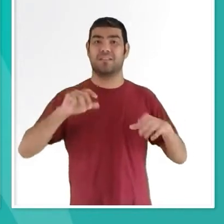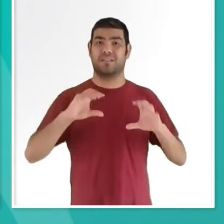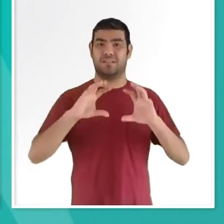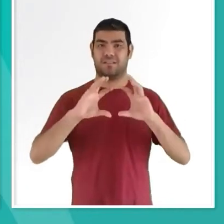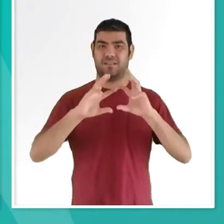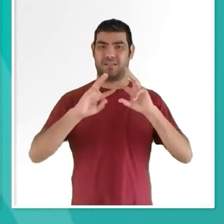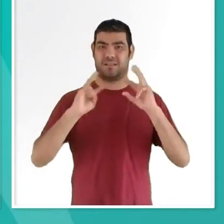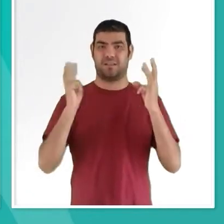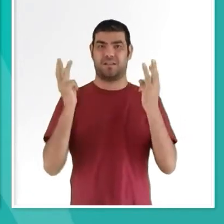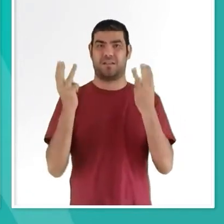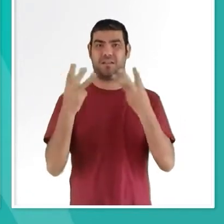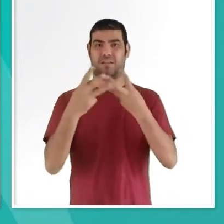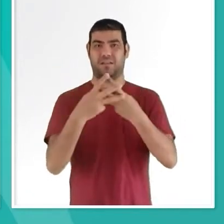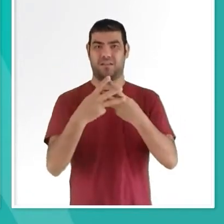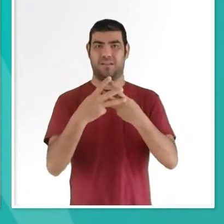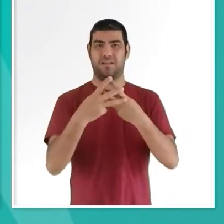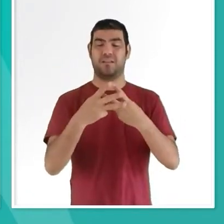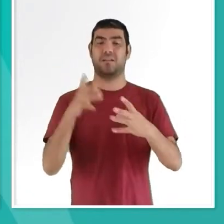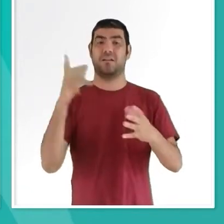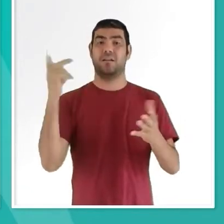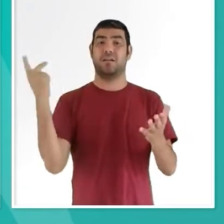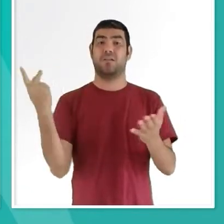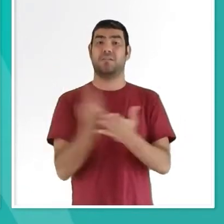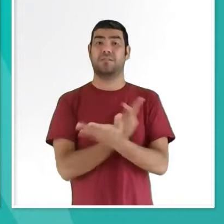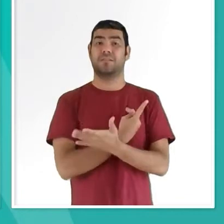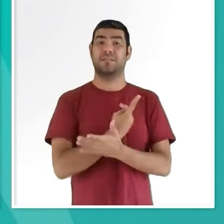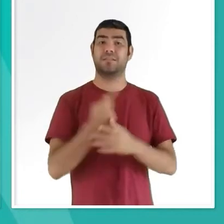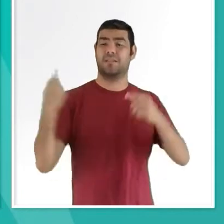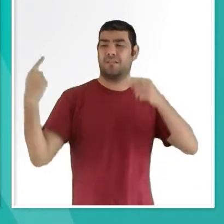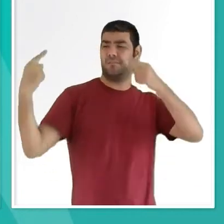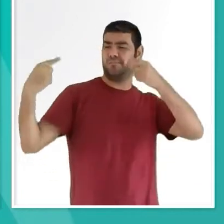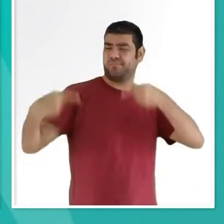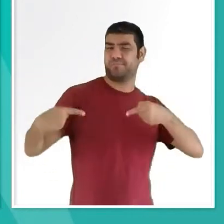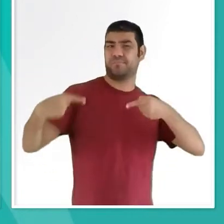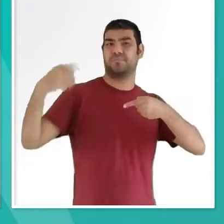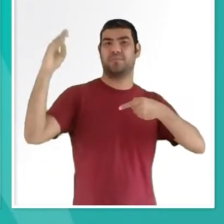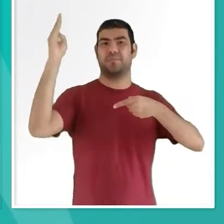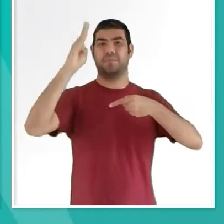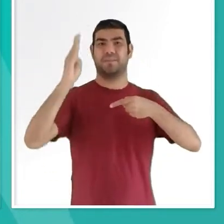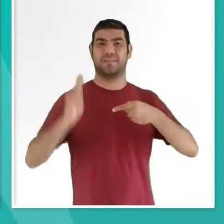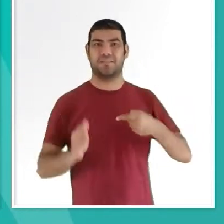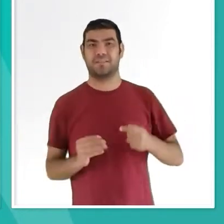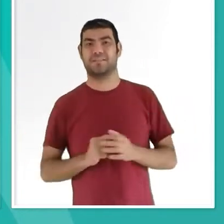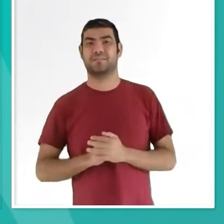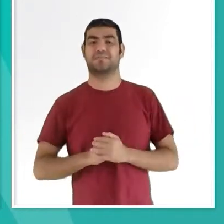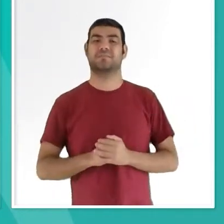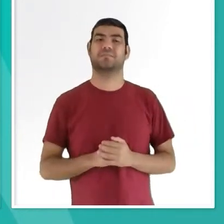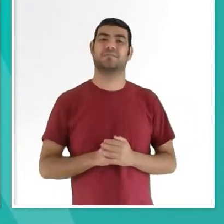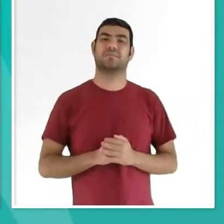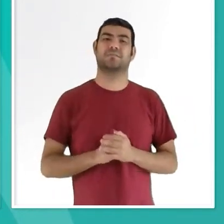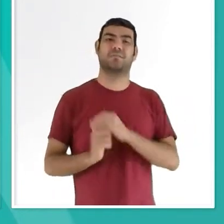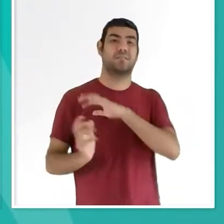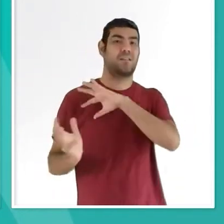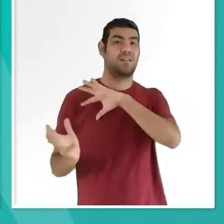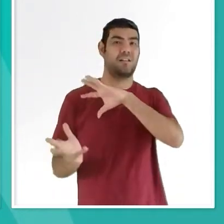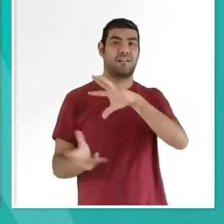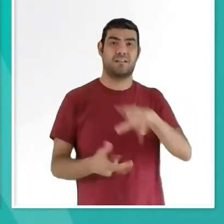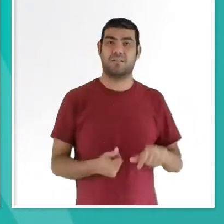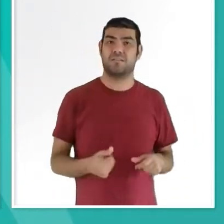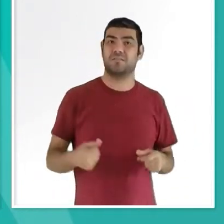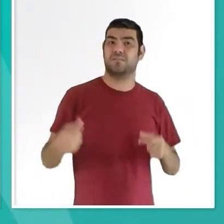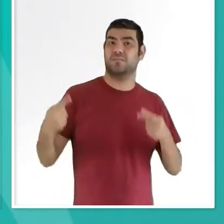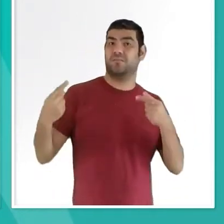as principais disputas, né, dos campeonatos brasileiros, campeonatos internacionais de futebol